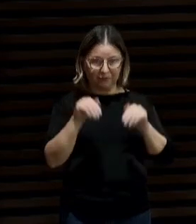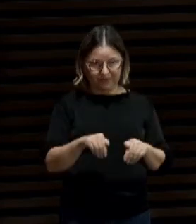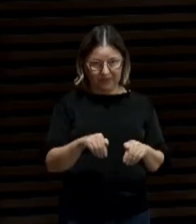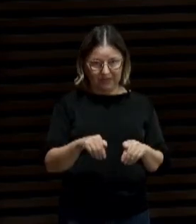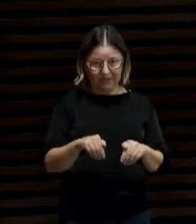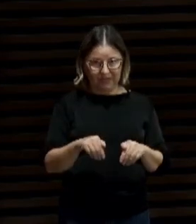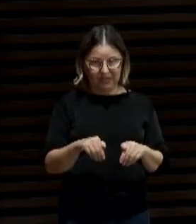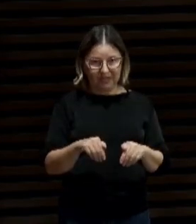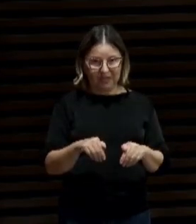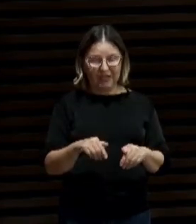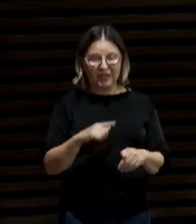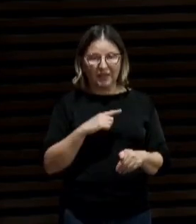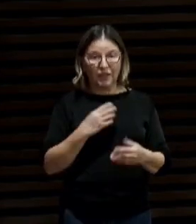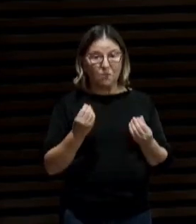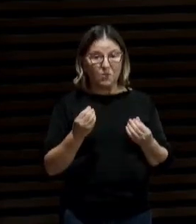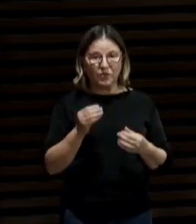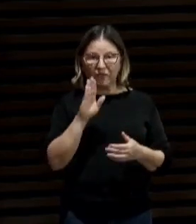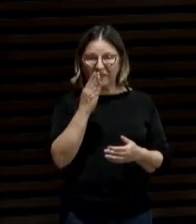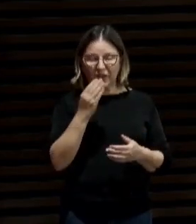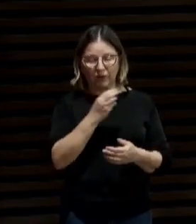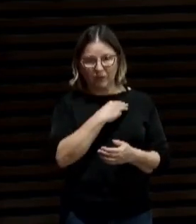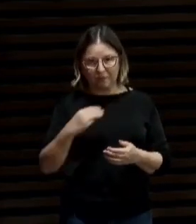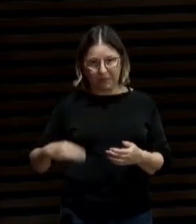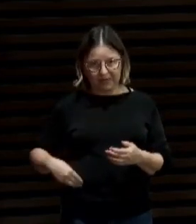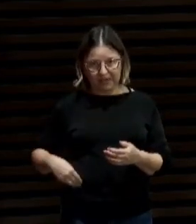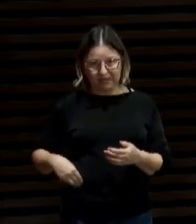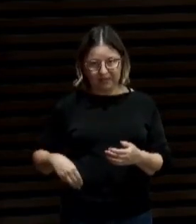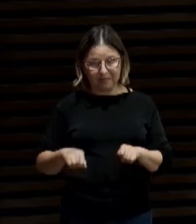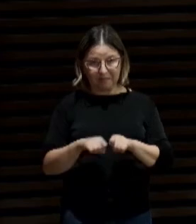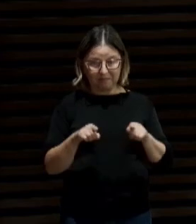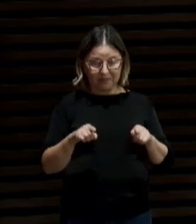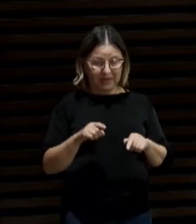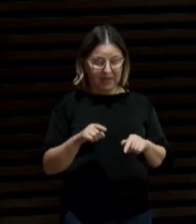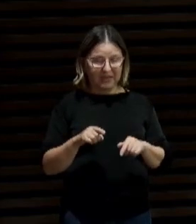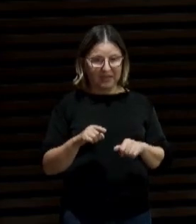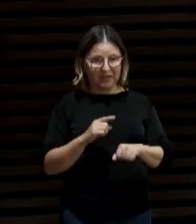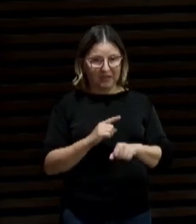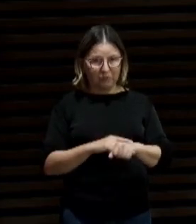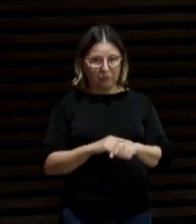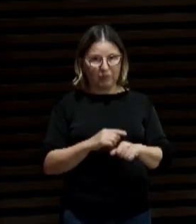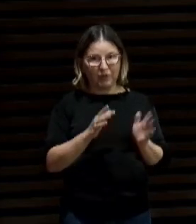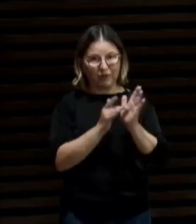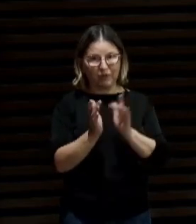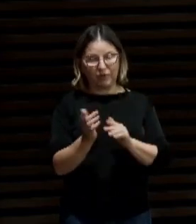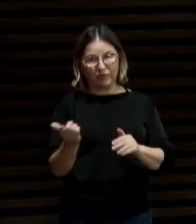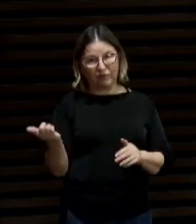crente. Por isso que essa pergunta é importante que você responda no seu coração.